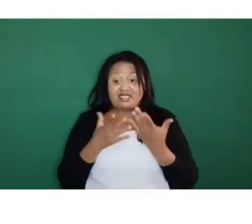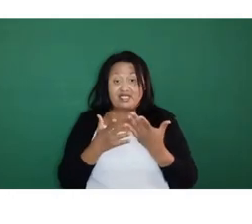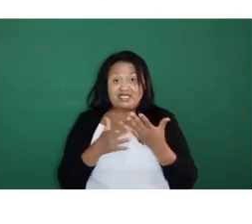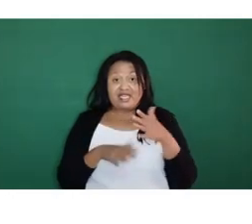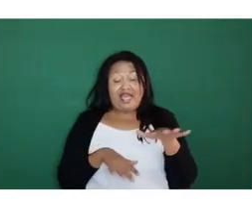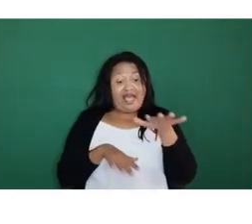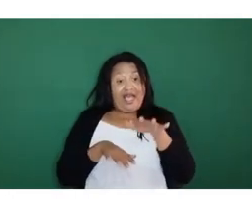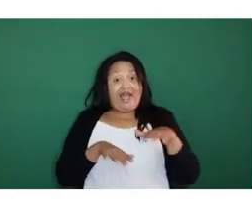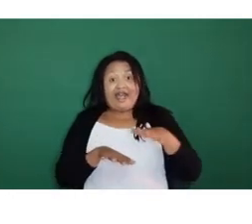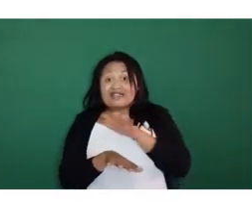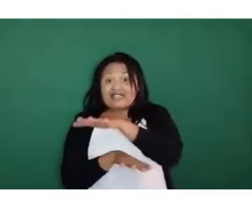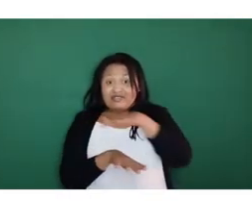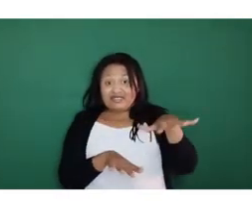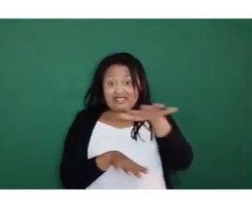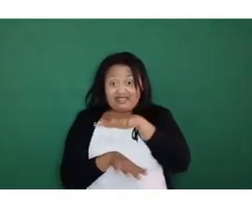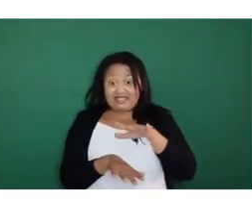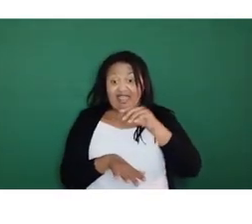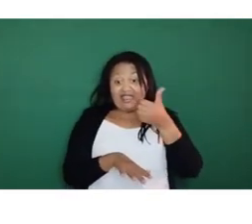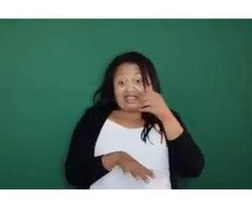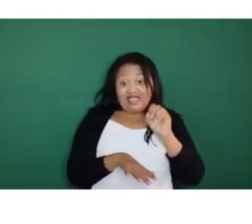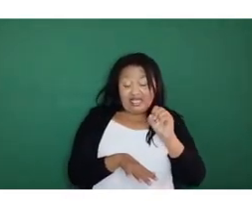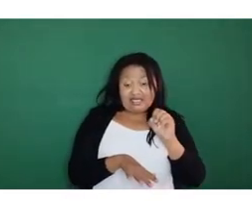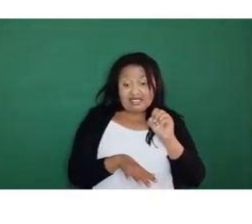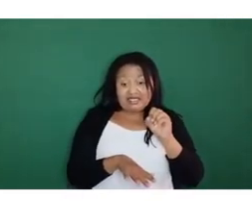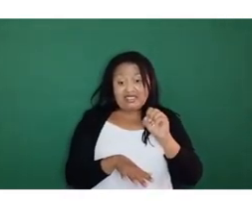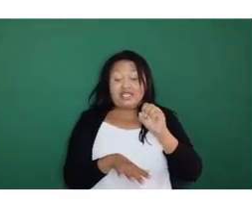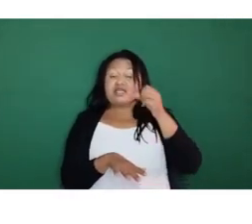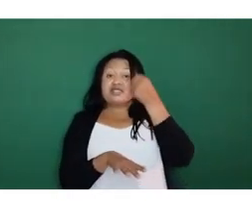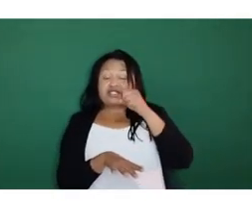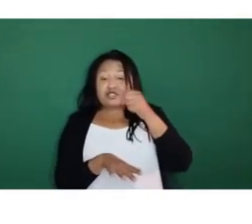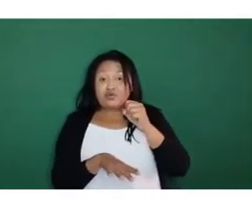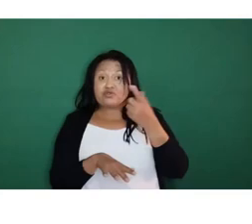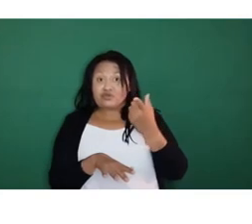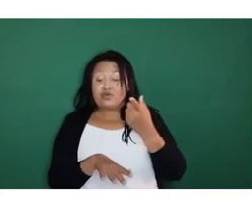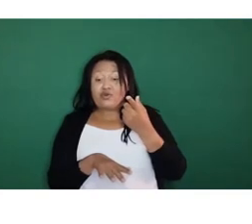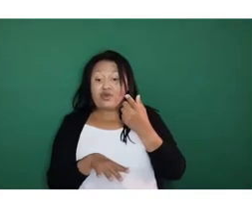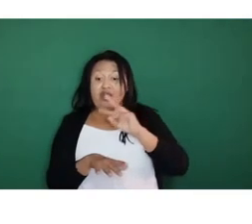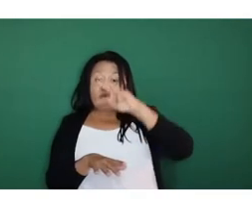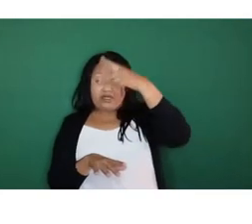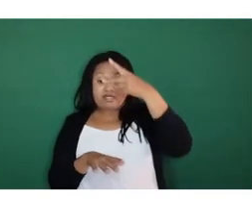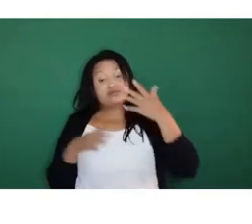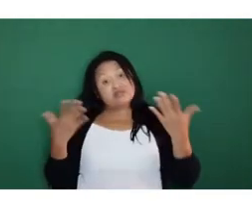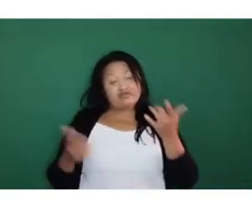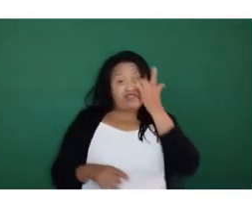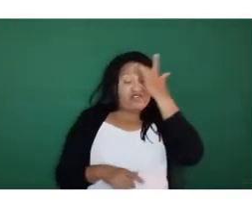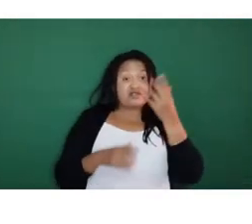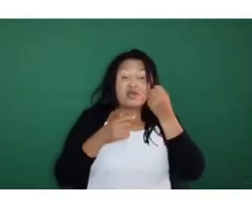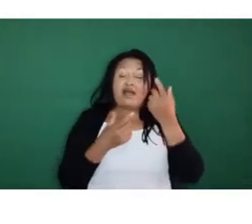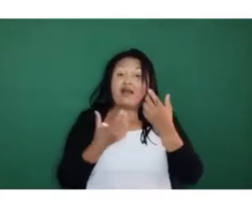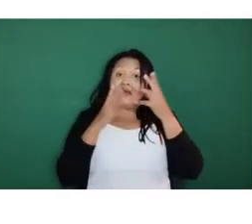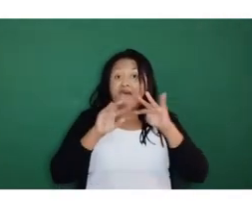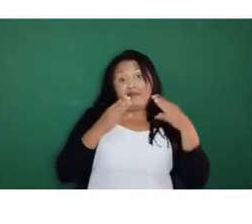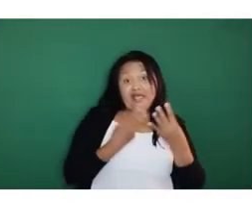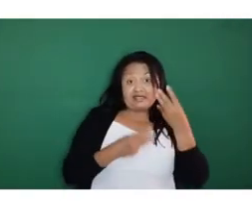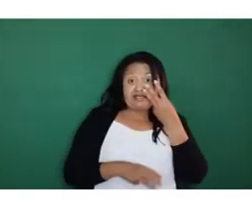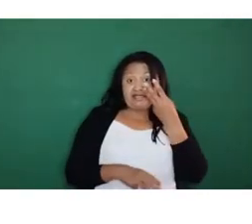a gravidade tá aqui anotado 10 metros por segundo ao quadrado e a massa 60 então fica fácil né o